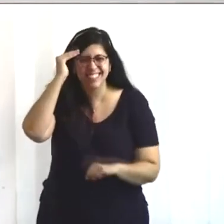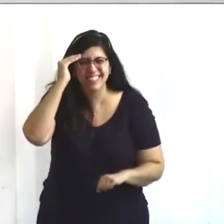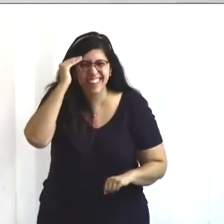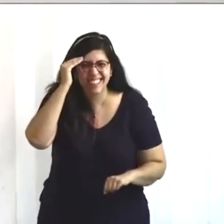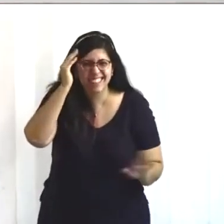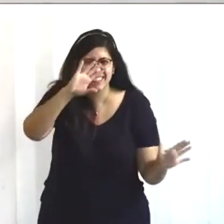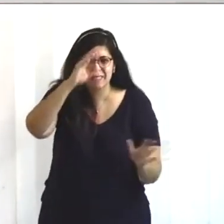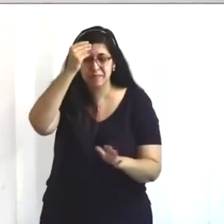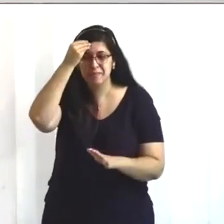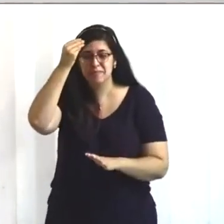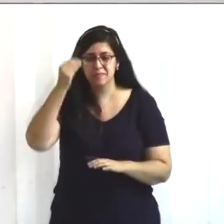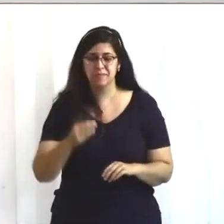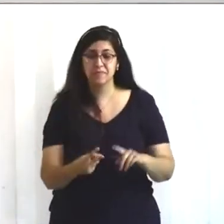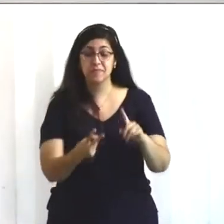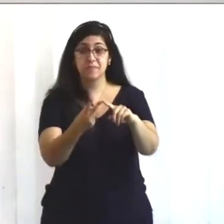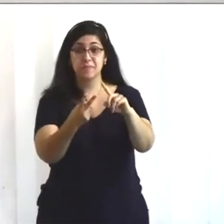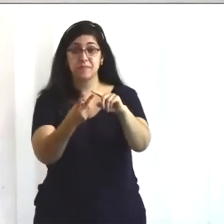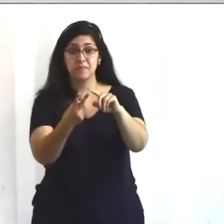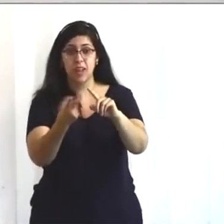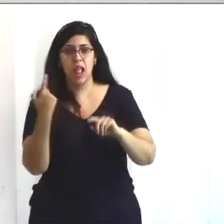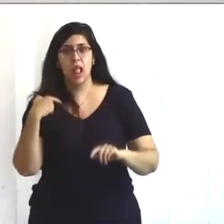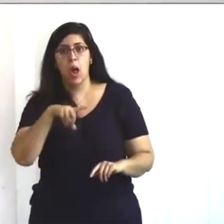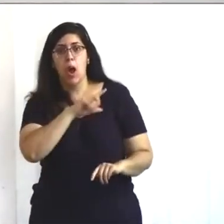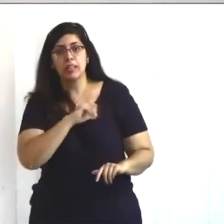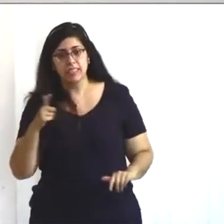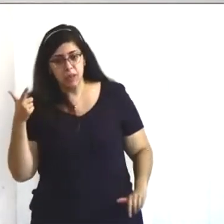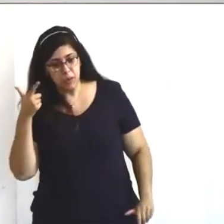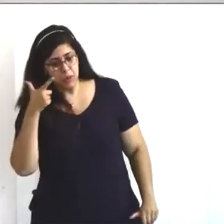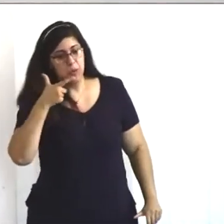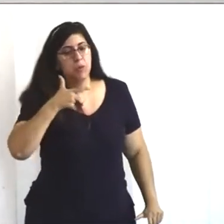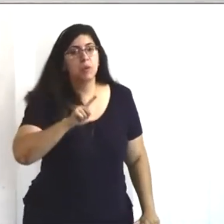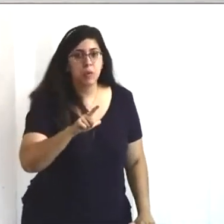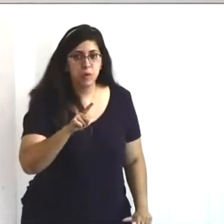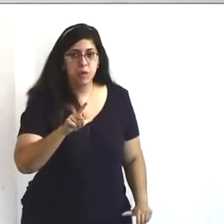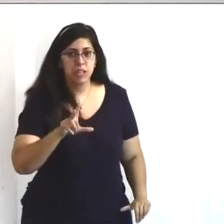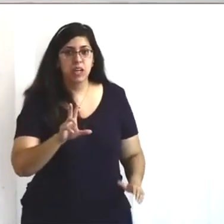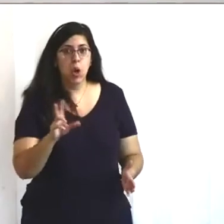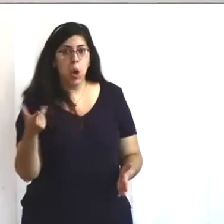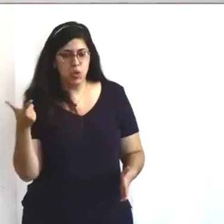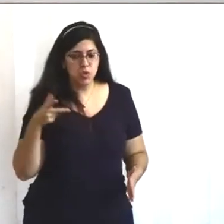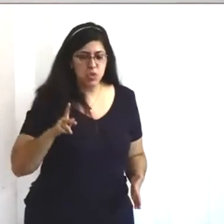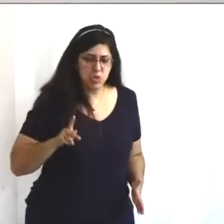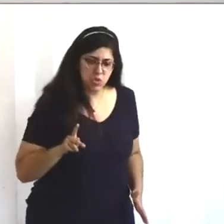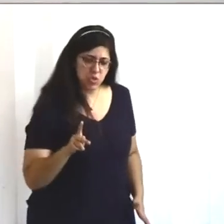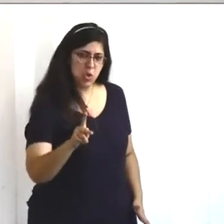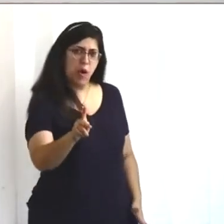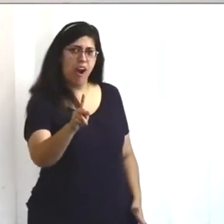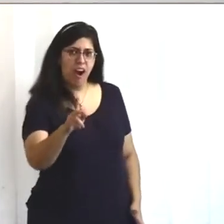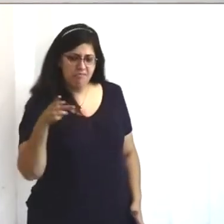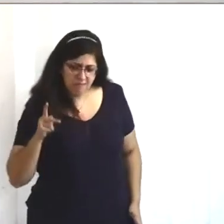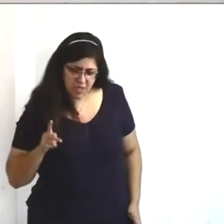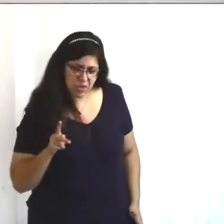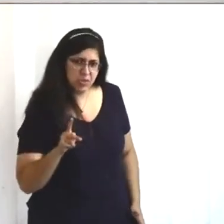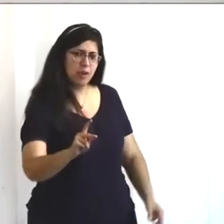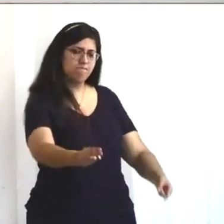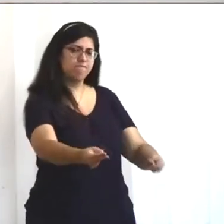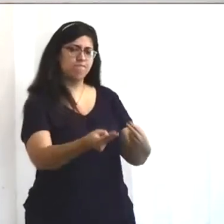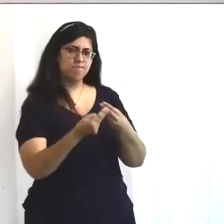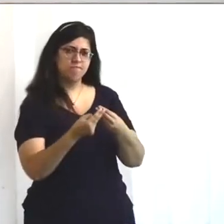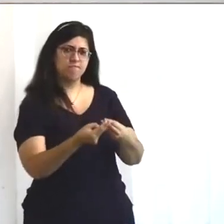salvação. Você não consegue fazer o caminho de volta. Você não sabe qual é o caminho de volta. Você não tem como retornar ao império